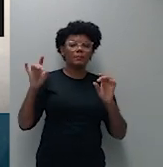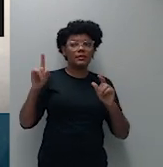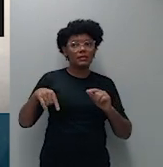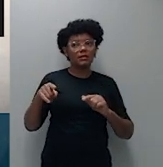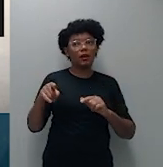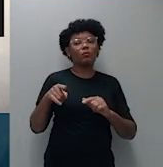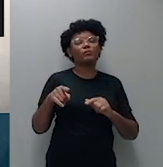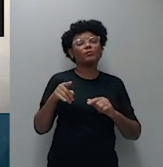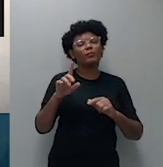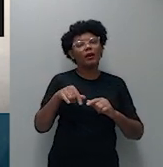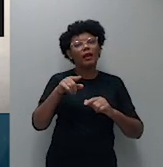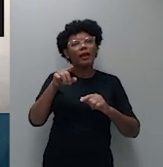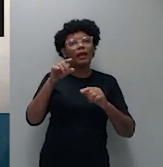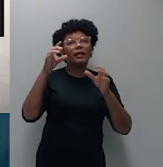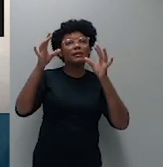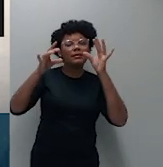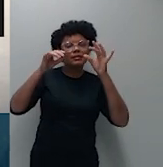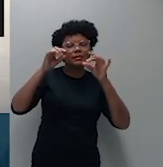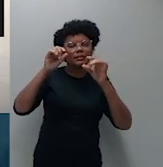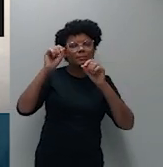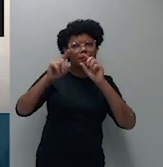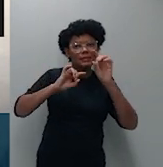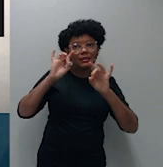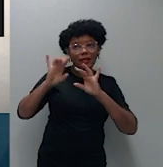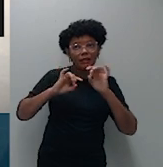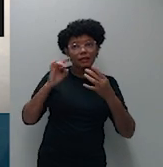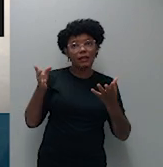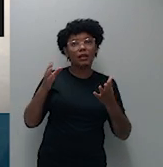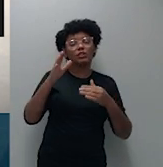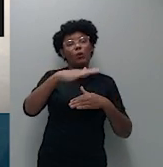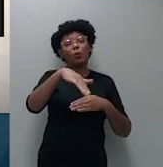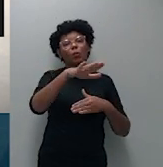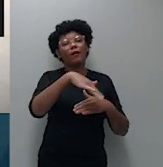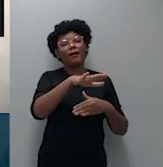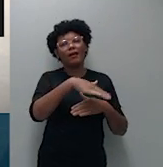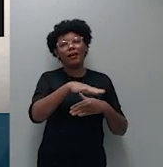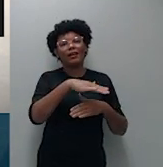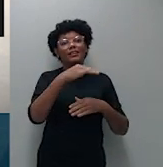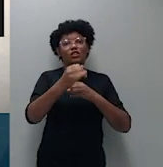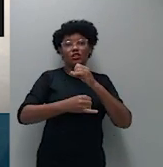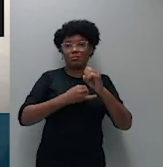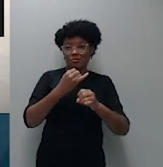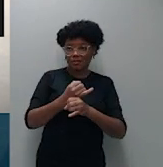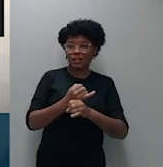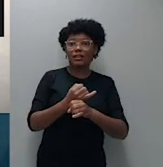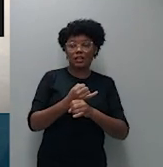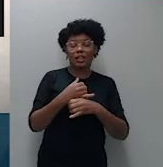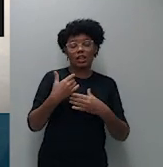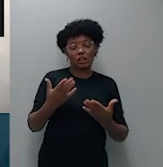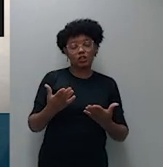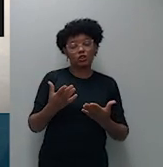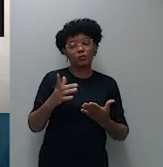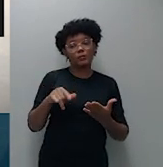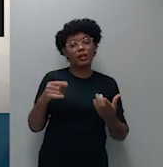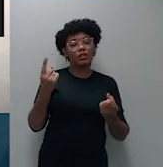especialidade para o campo de atuação da modalidade de proteção agência